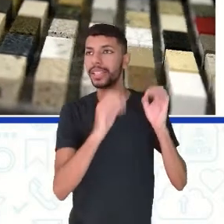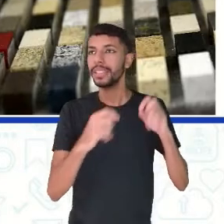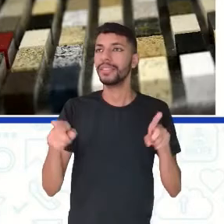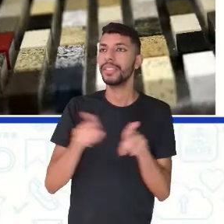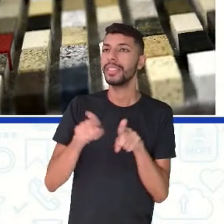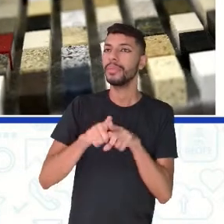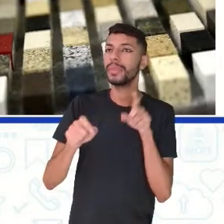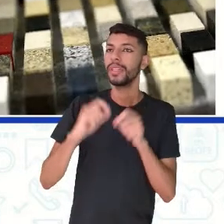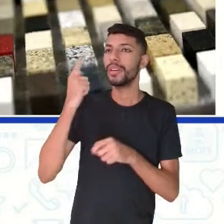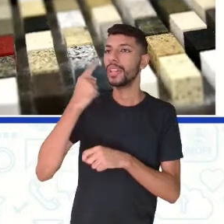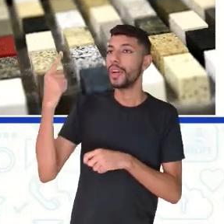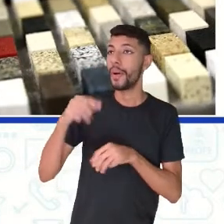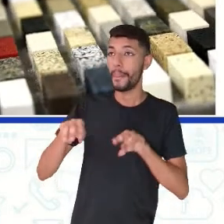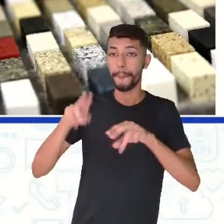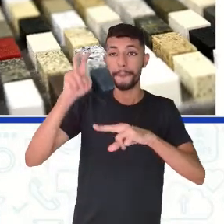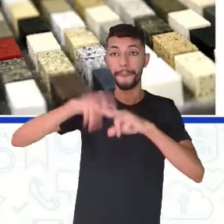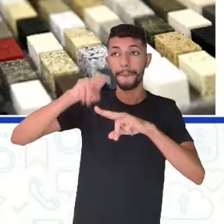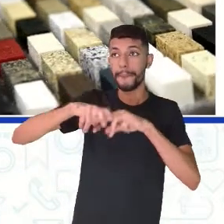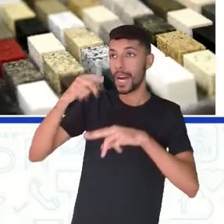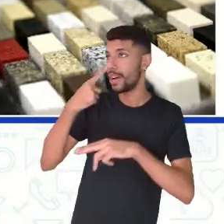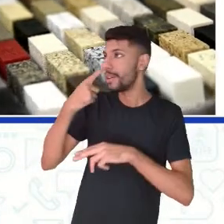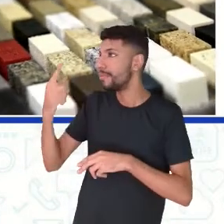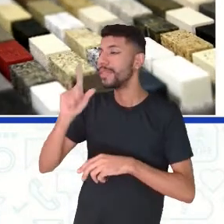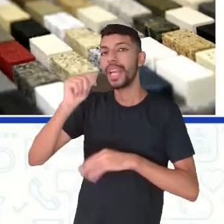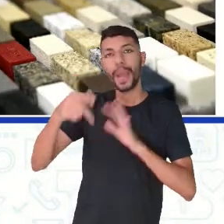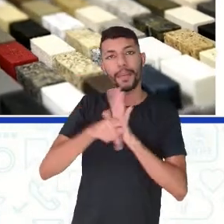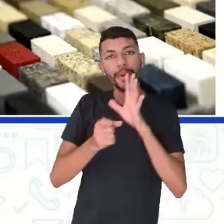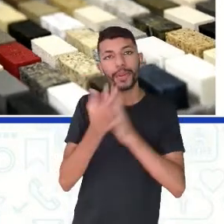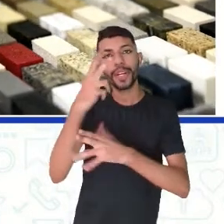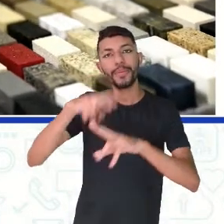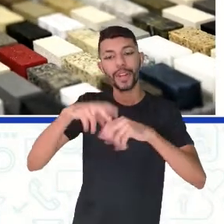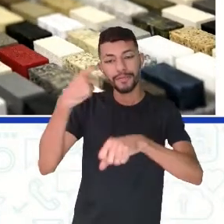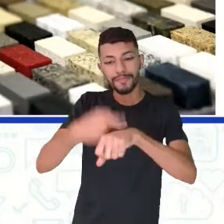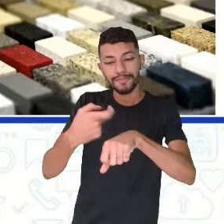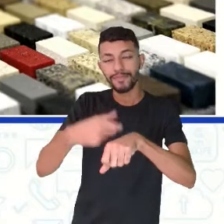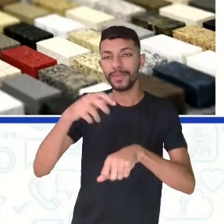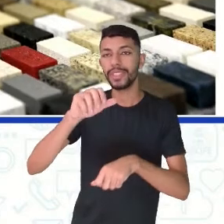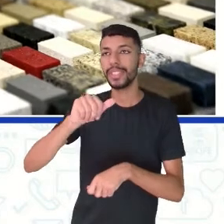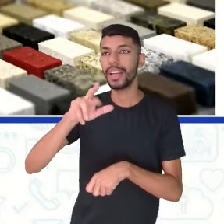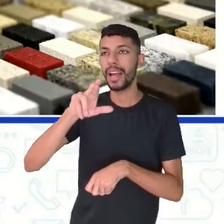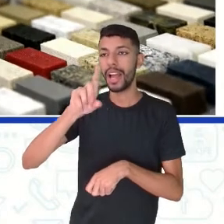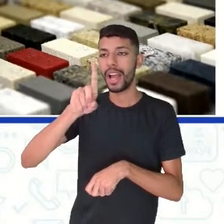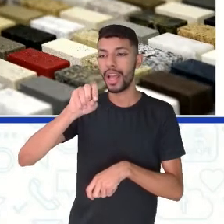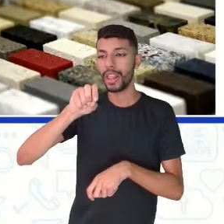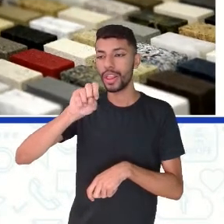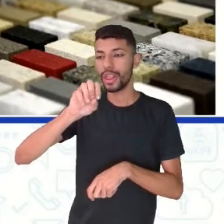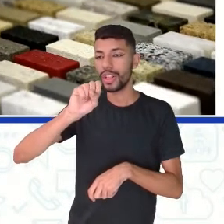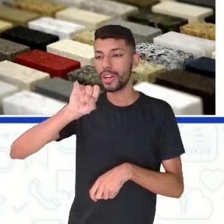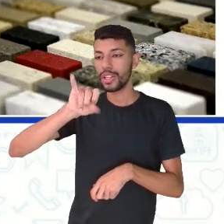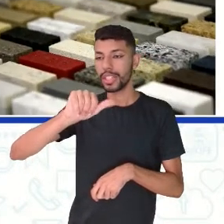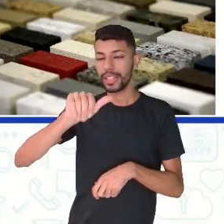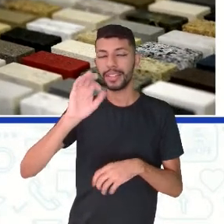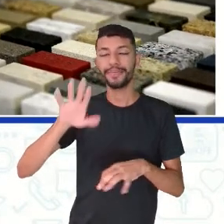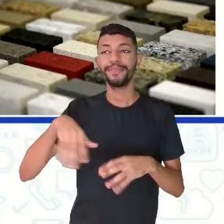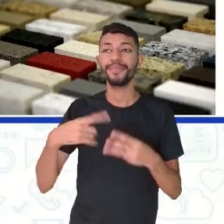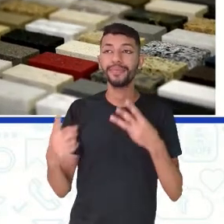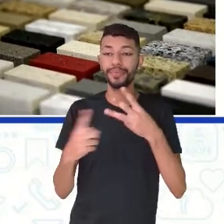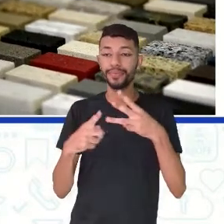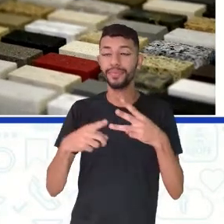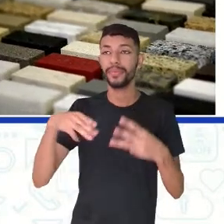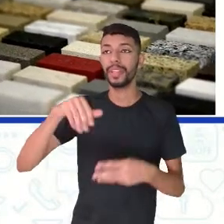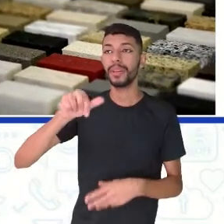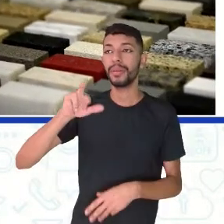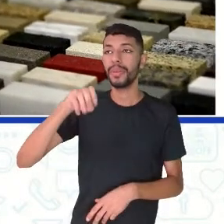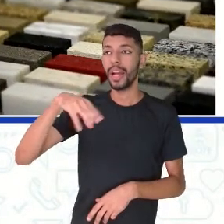madeira, mas não é, gente. É de ardósia, esse tipo, né, de rocha metamórfica que eu estou apresentando. E o mármore, talvez